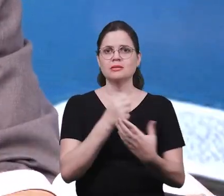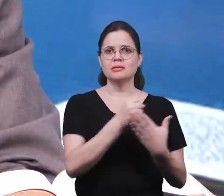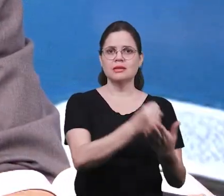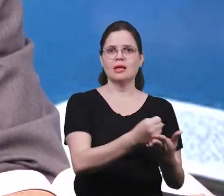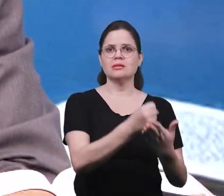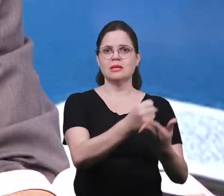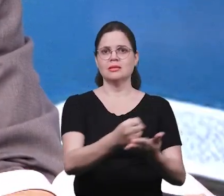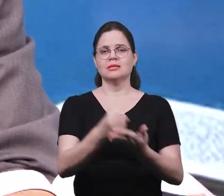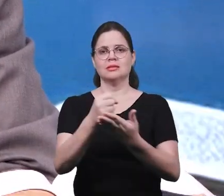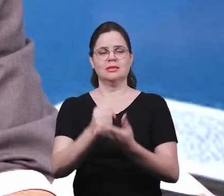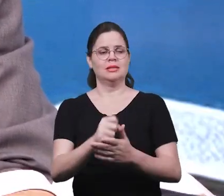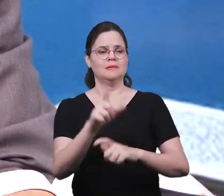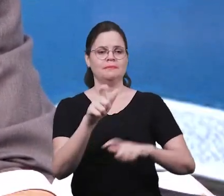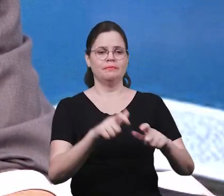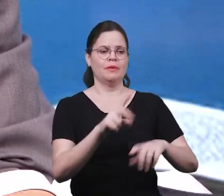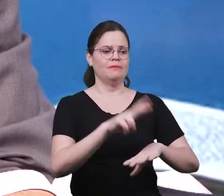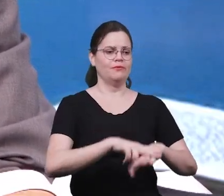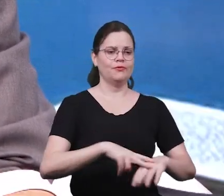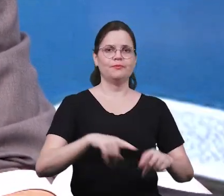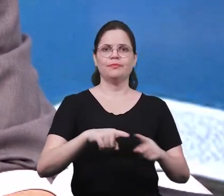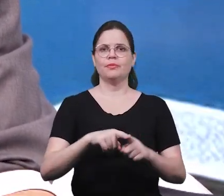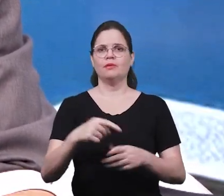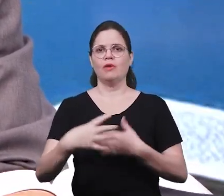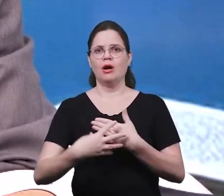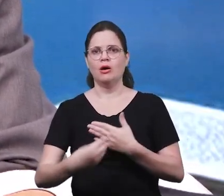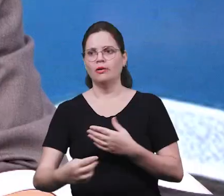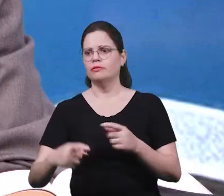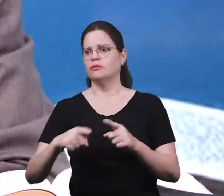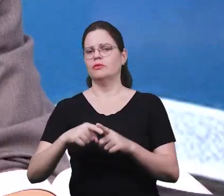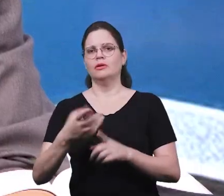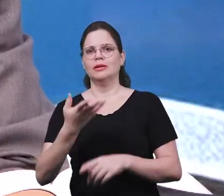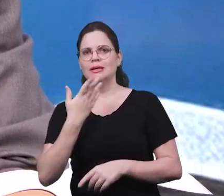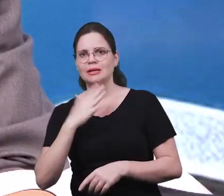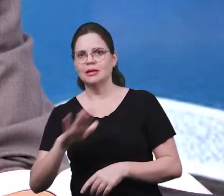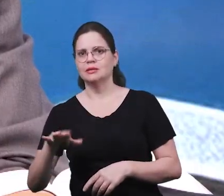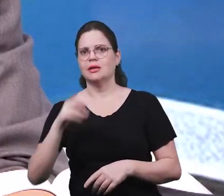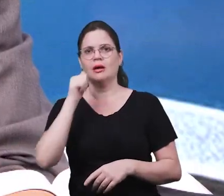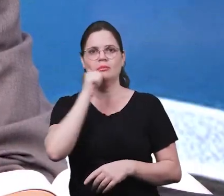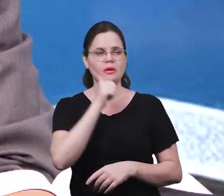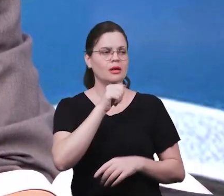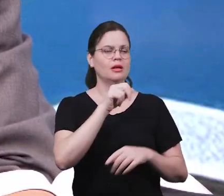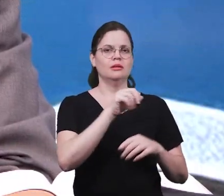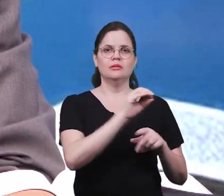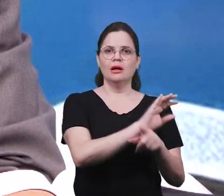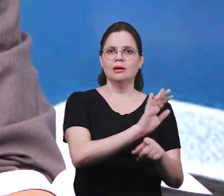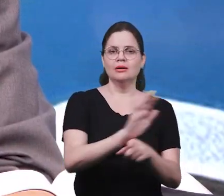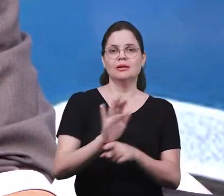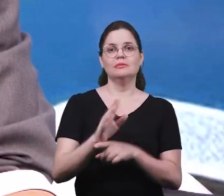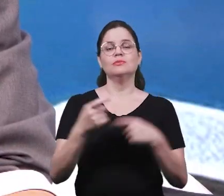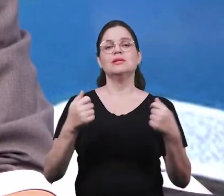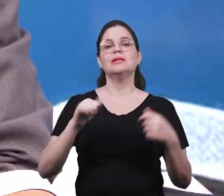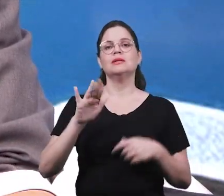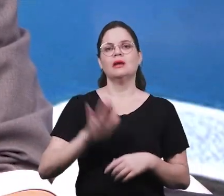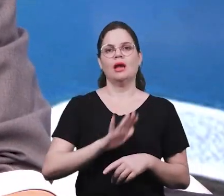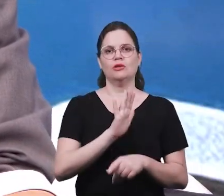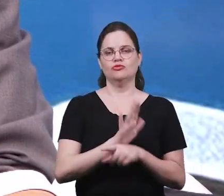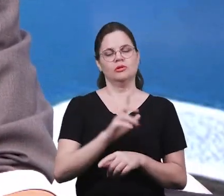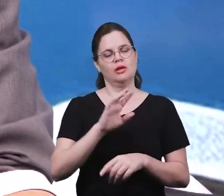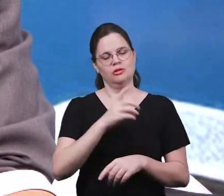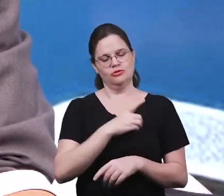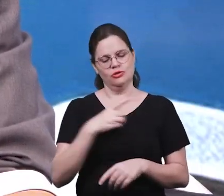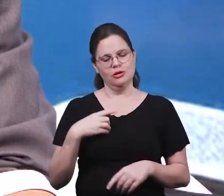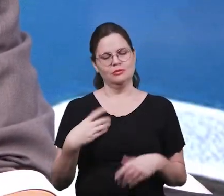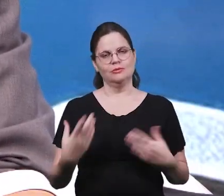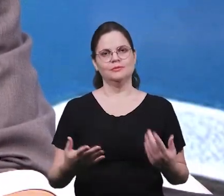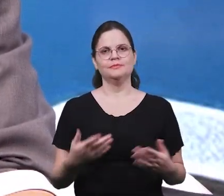portanto, foram levantados os diáconos. Então, vamos ver alguns aspectos agora da ética do diácono, qual é o comportamento dele, o que a igreja quer